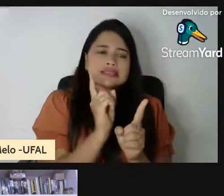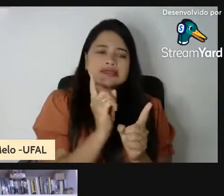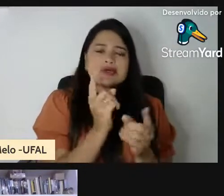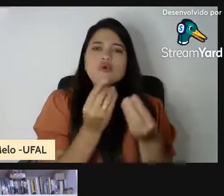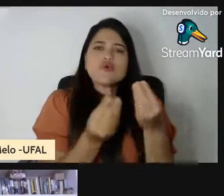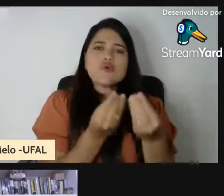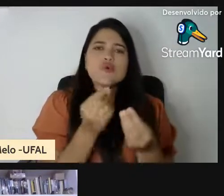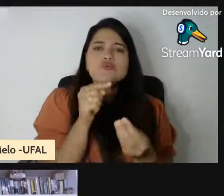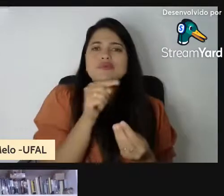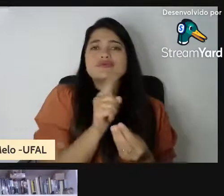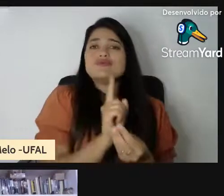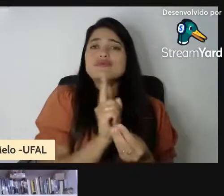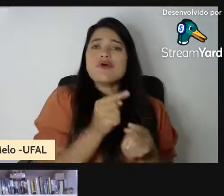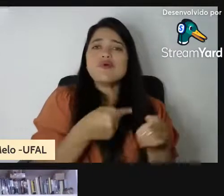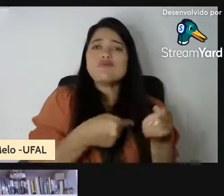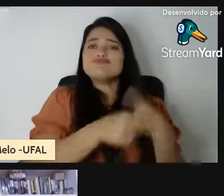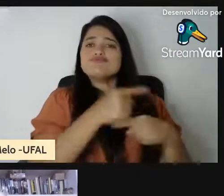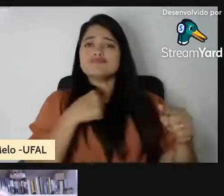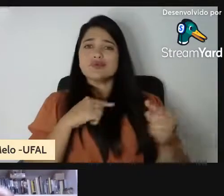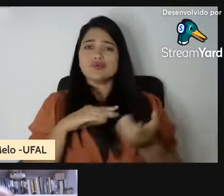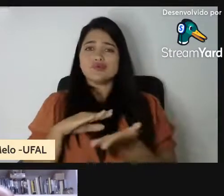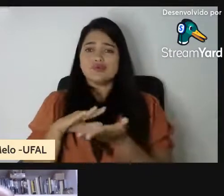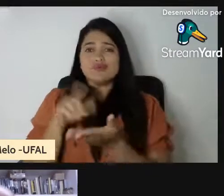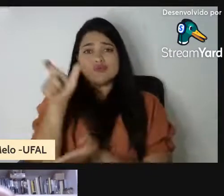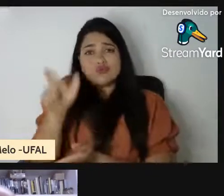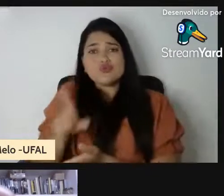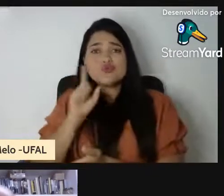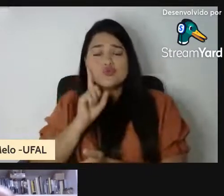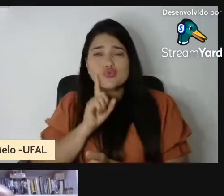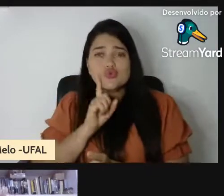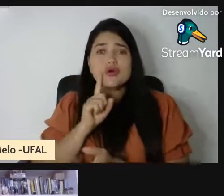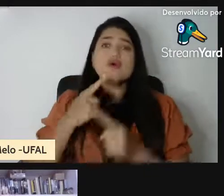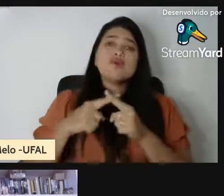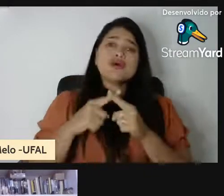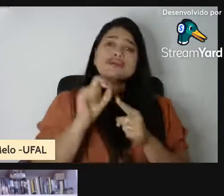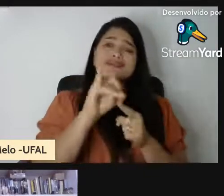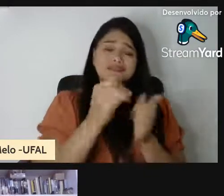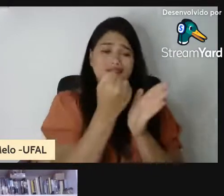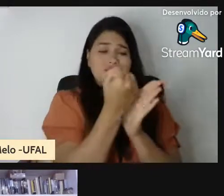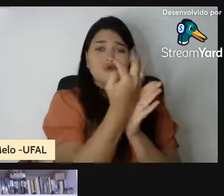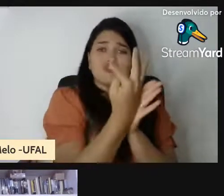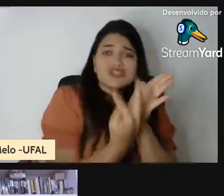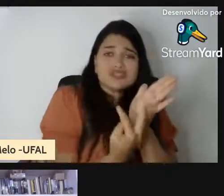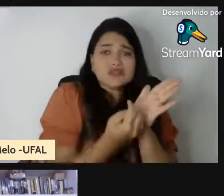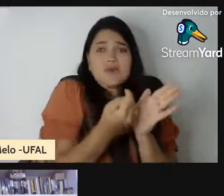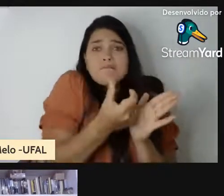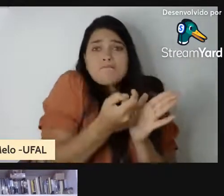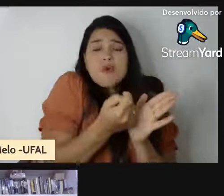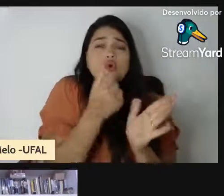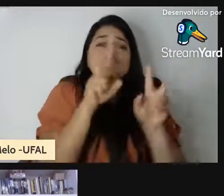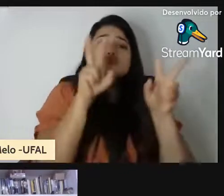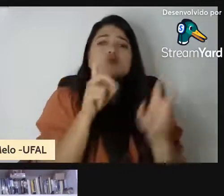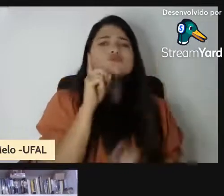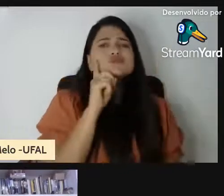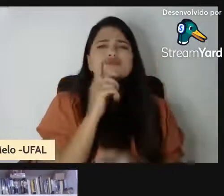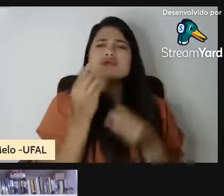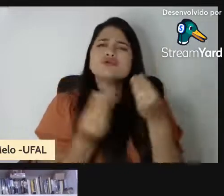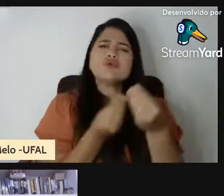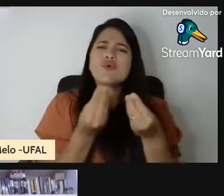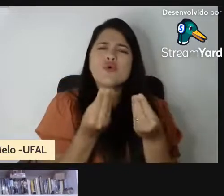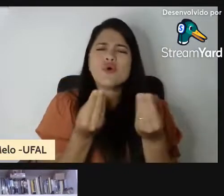ao surdo, à pessoa surda, né? Se o documento fala muito pouco da surdez, como é que você vê isso?